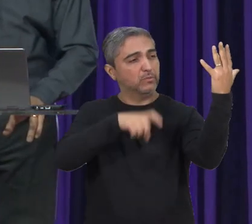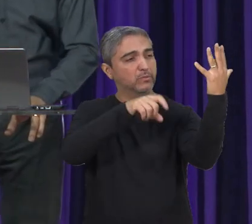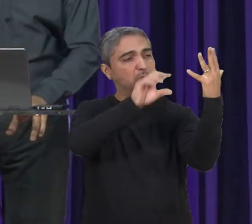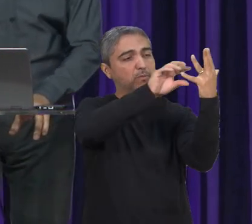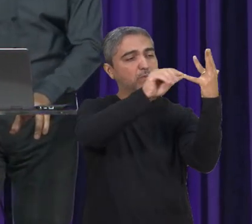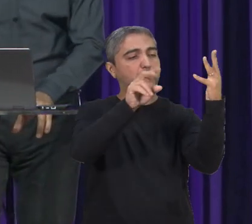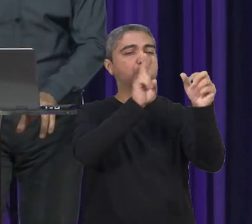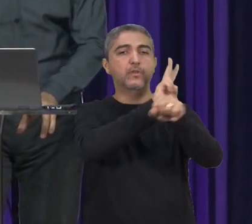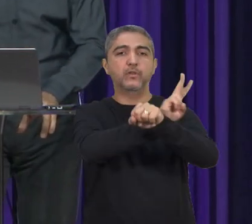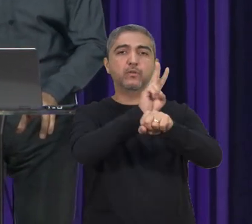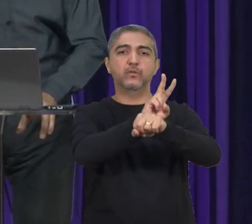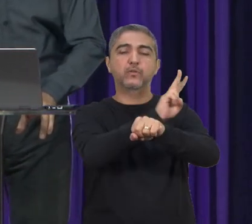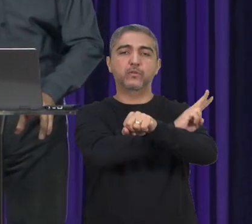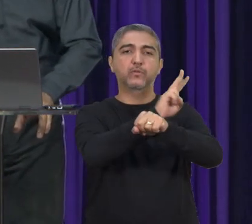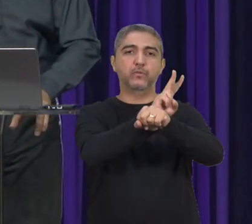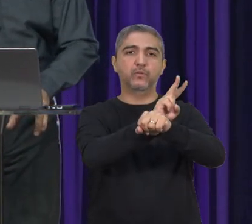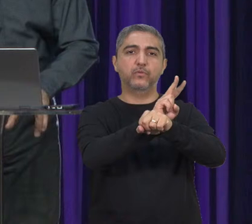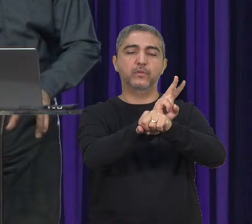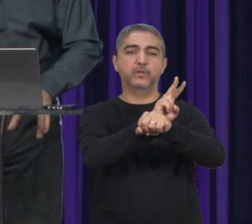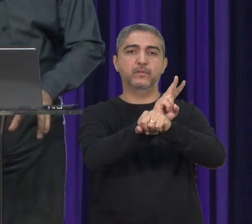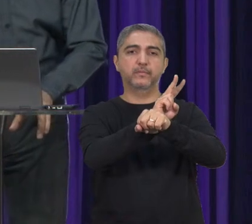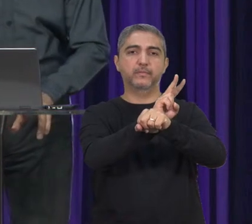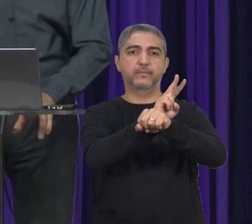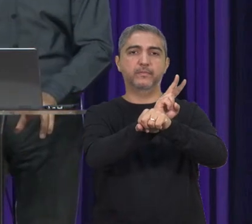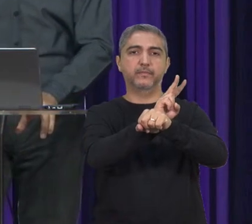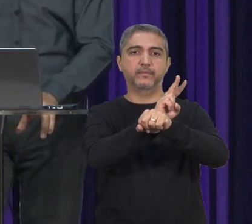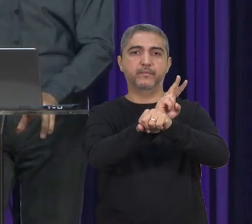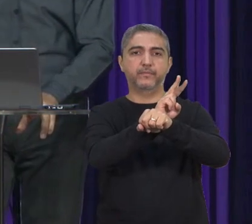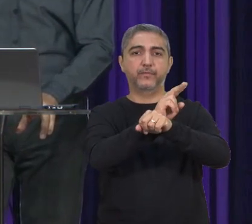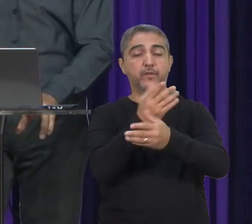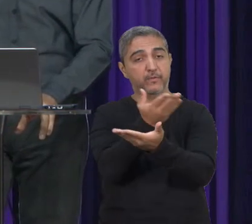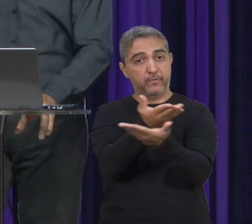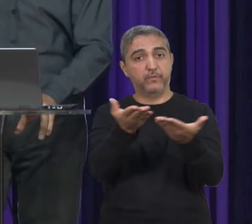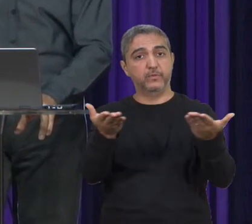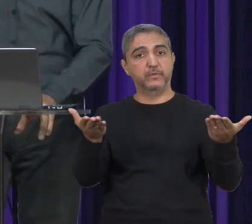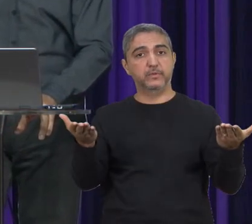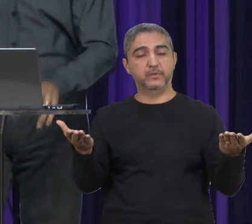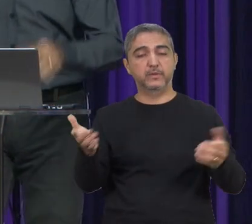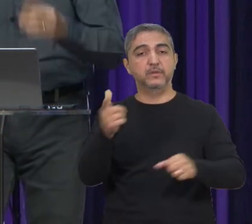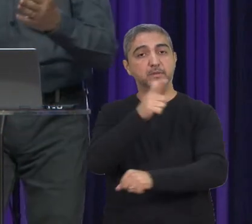Vocês já foram limpos pela mensagem que eu lhes dei.